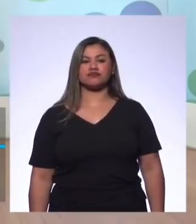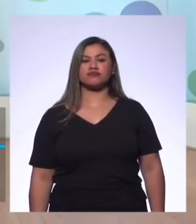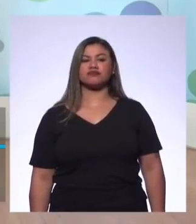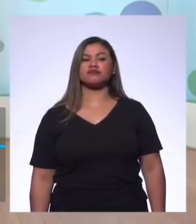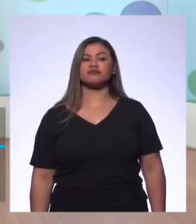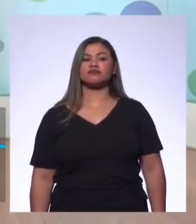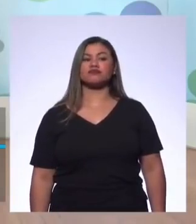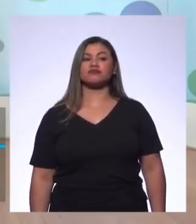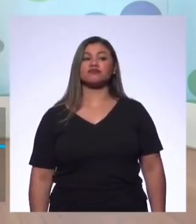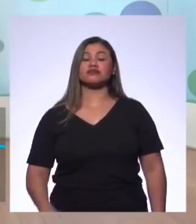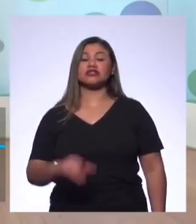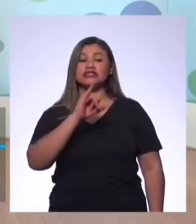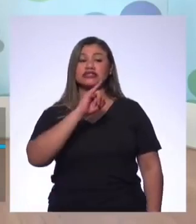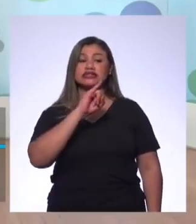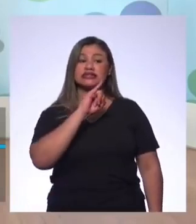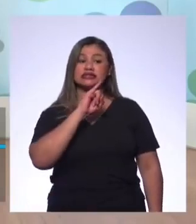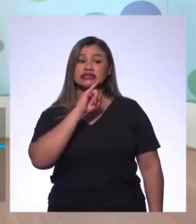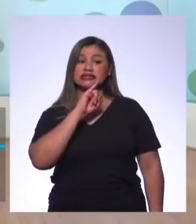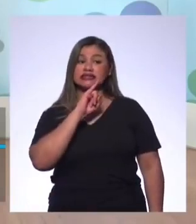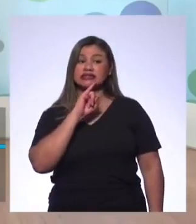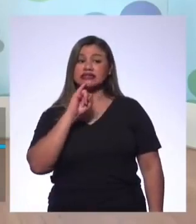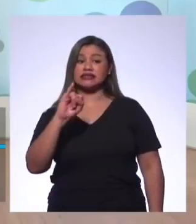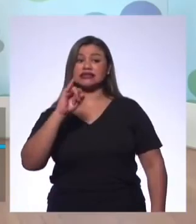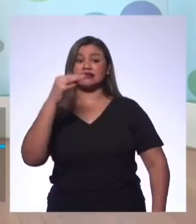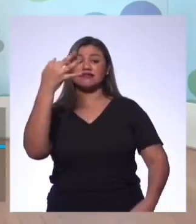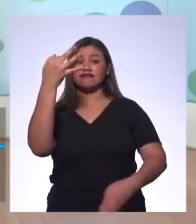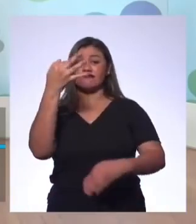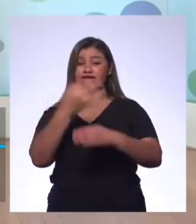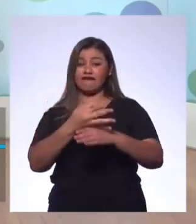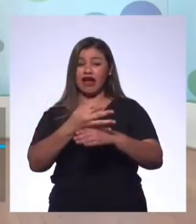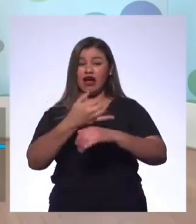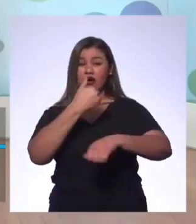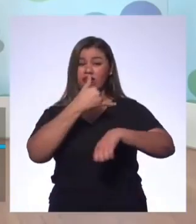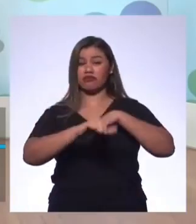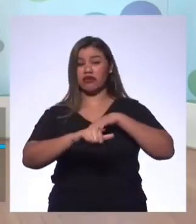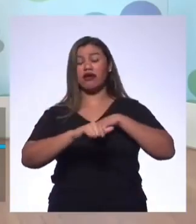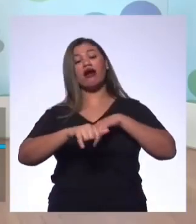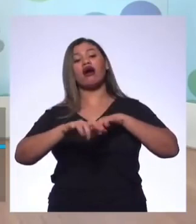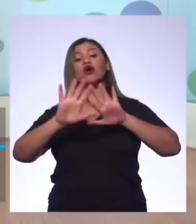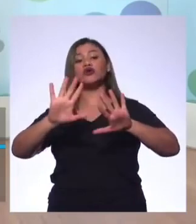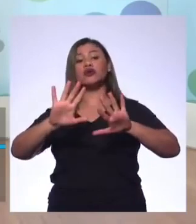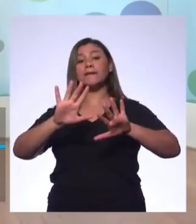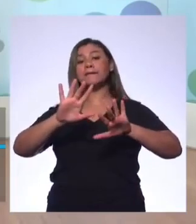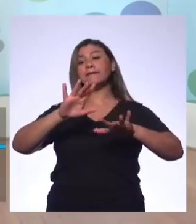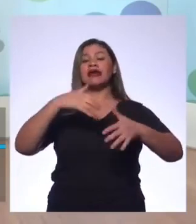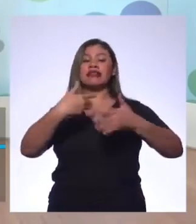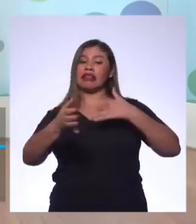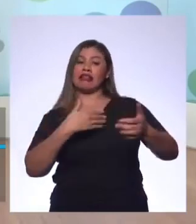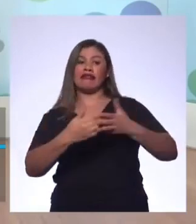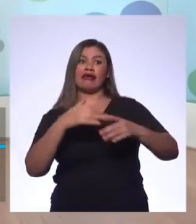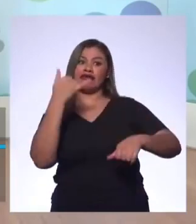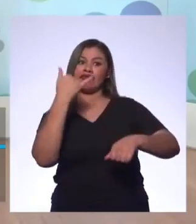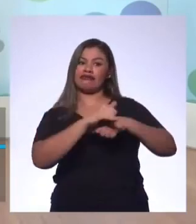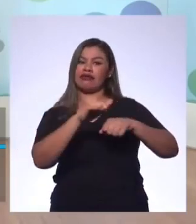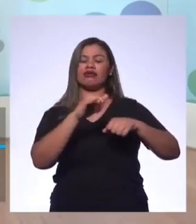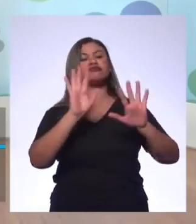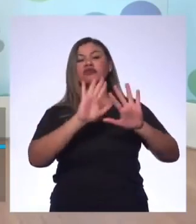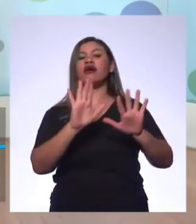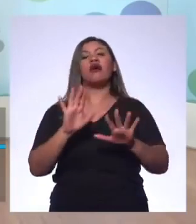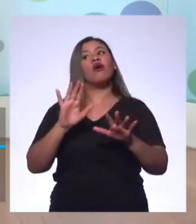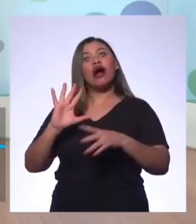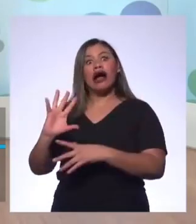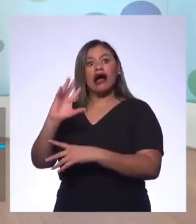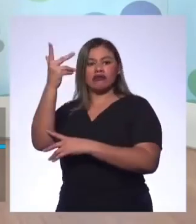Faltar apenas quando necessário. É, também tem sobre faltas, não é? Professora Maria de Lourdes, bem pontuado.